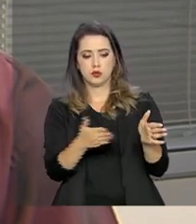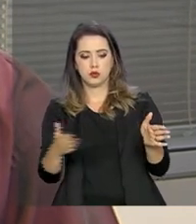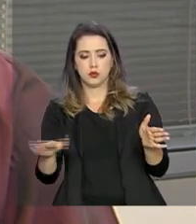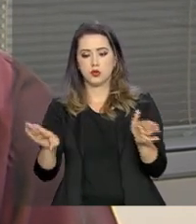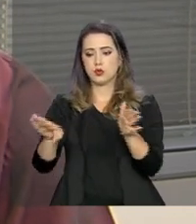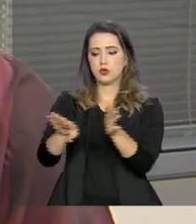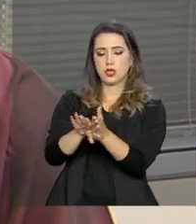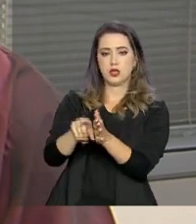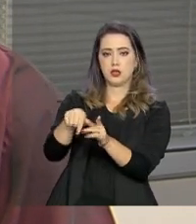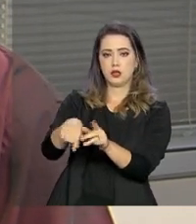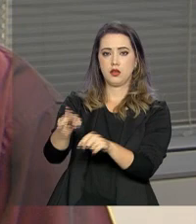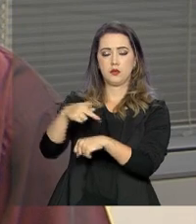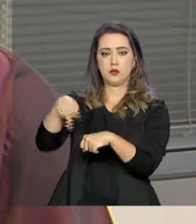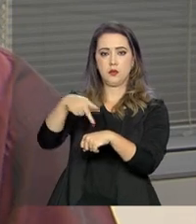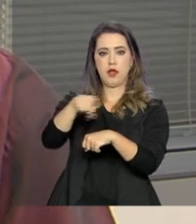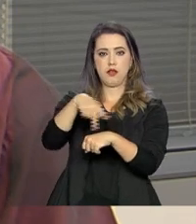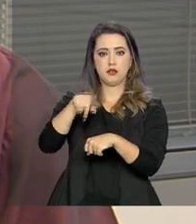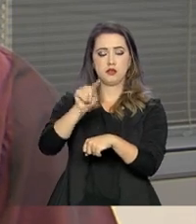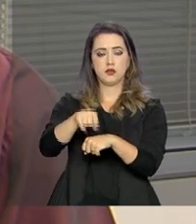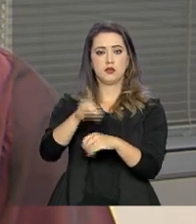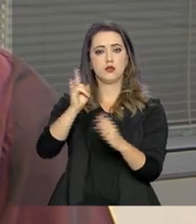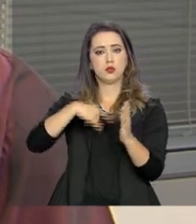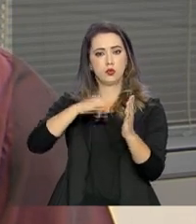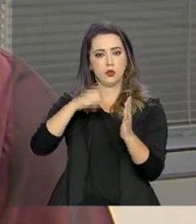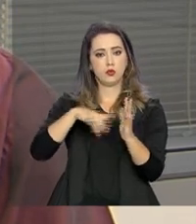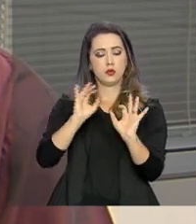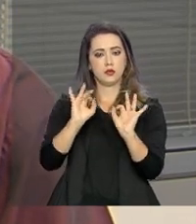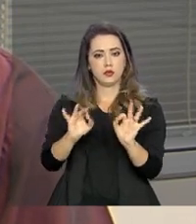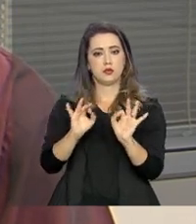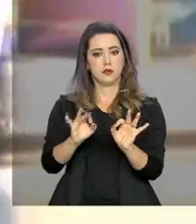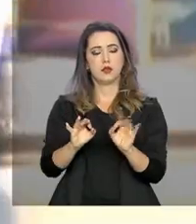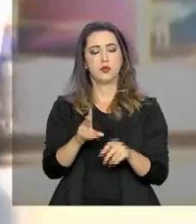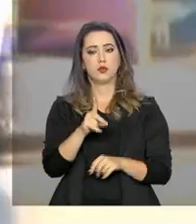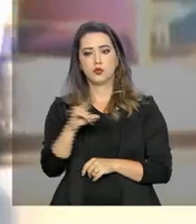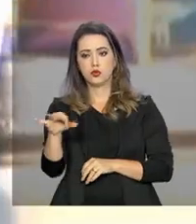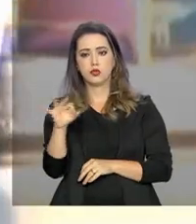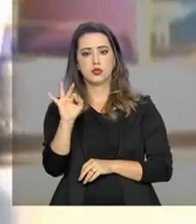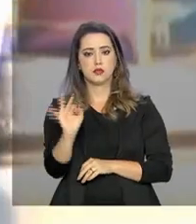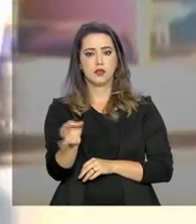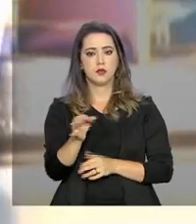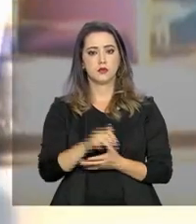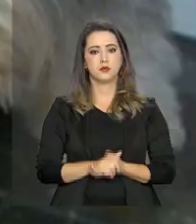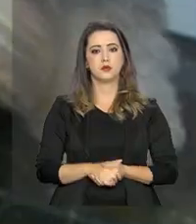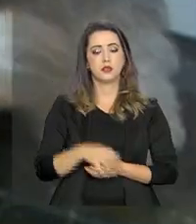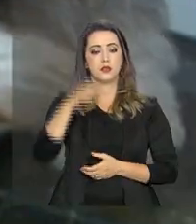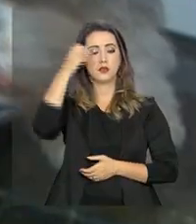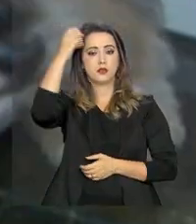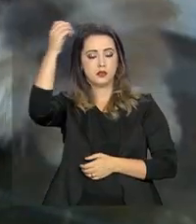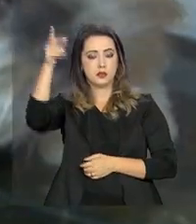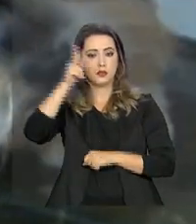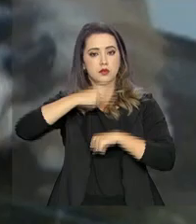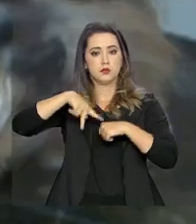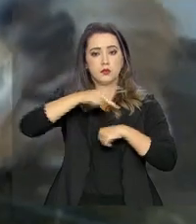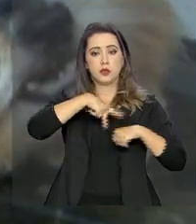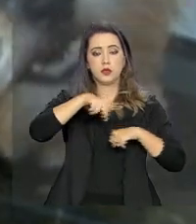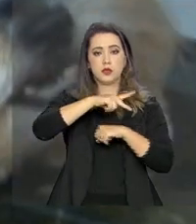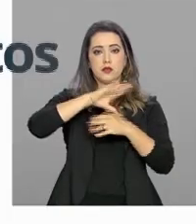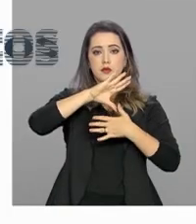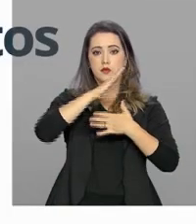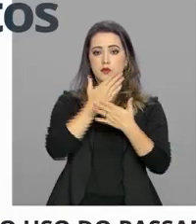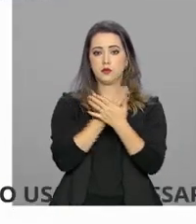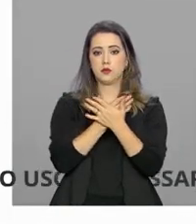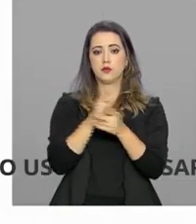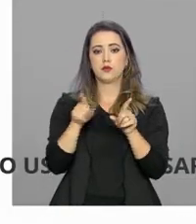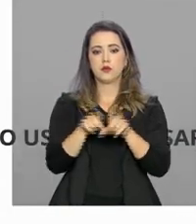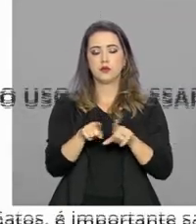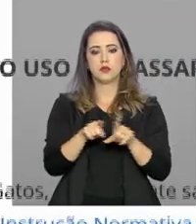chegar ao país e o atestado de genro idade para quem vai viajar pelos países que fazem parte do mercosul